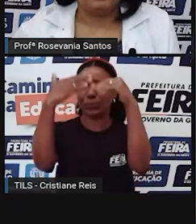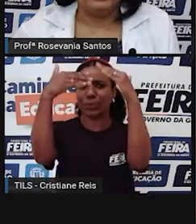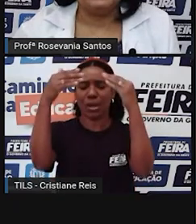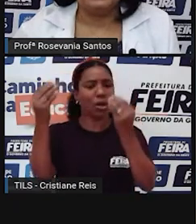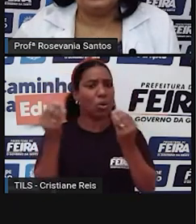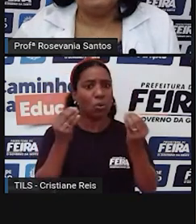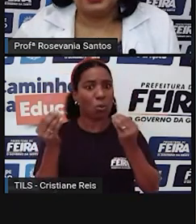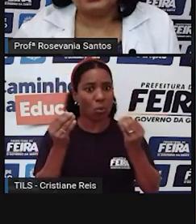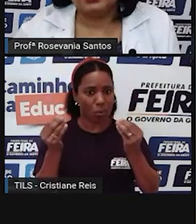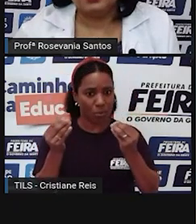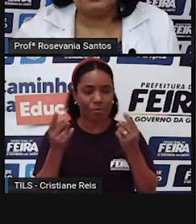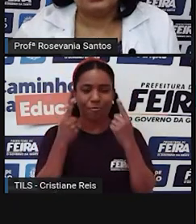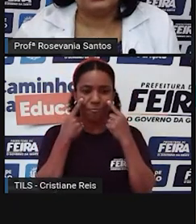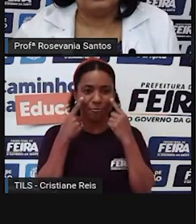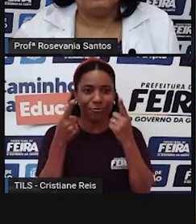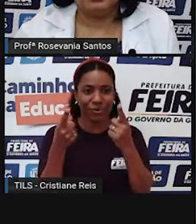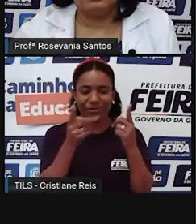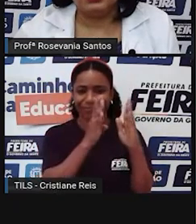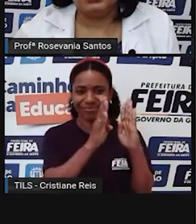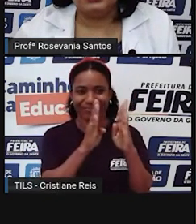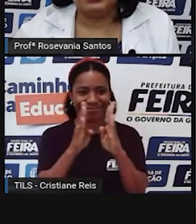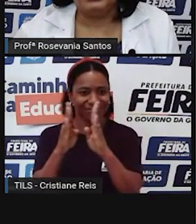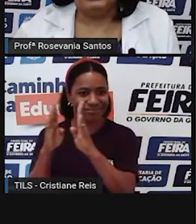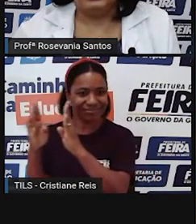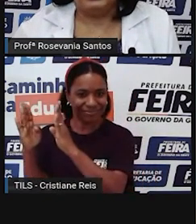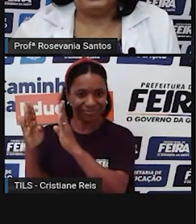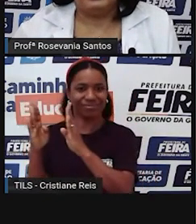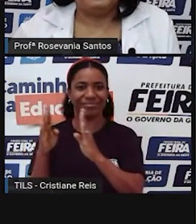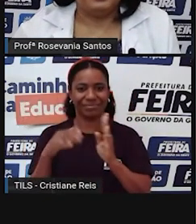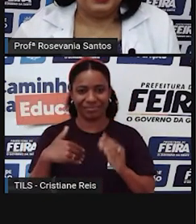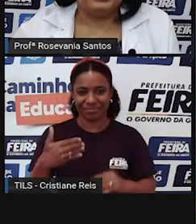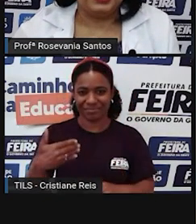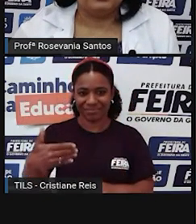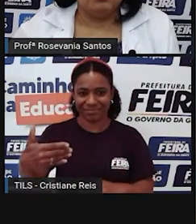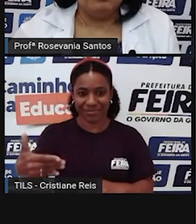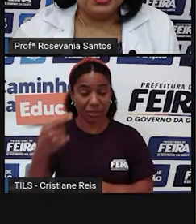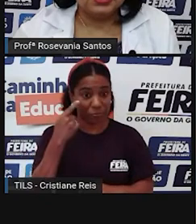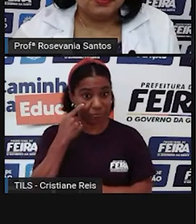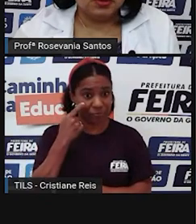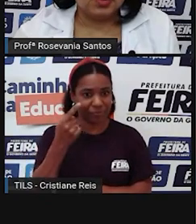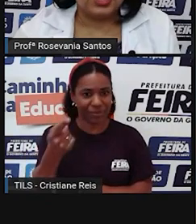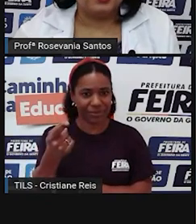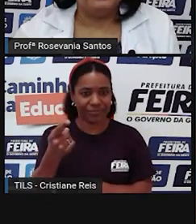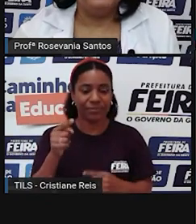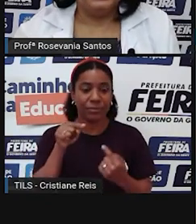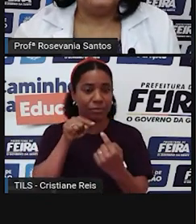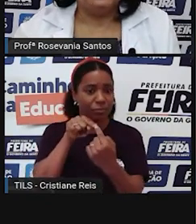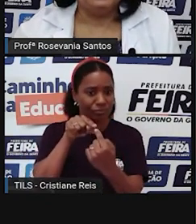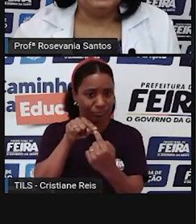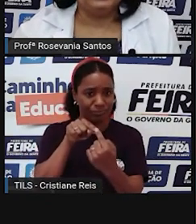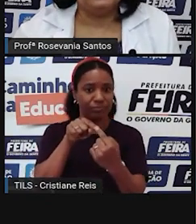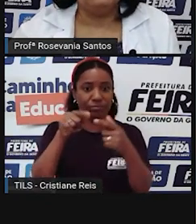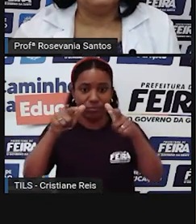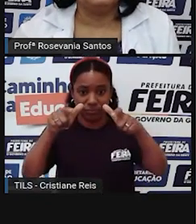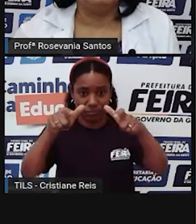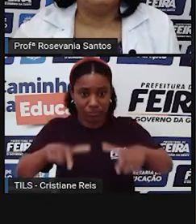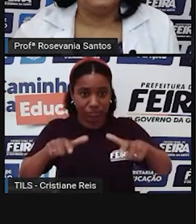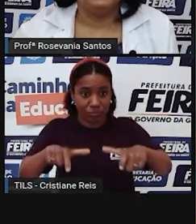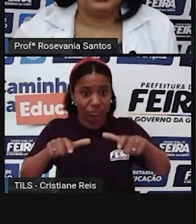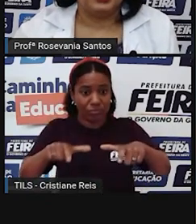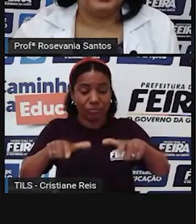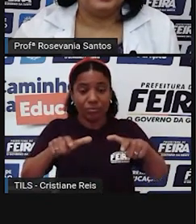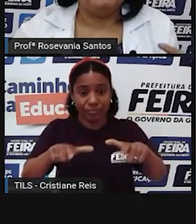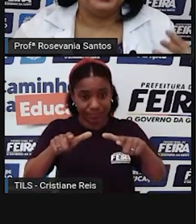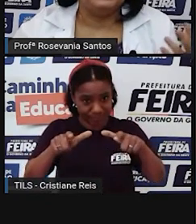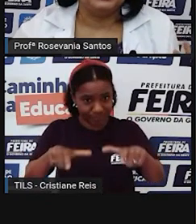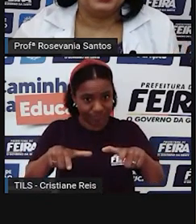essa sequência de imagens que vocês estão vendo aí, né, retratam o mesmo local. De início você